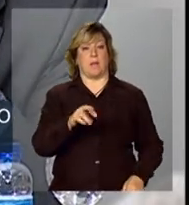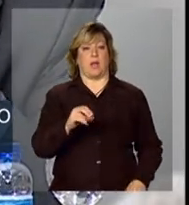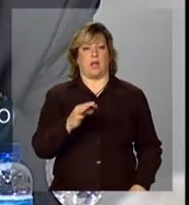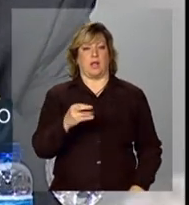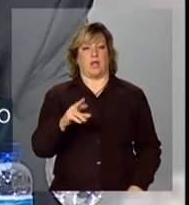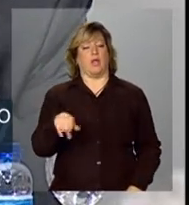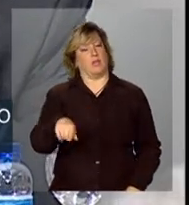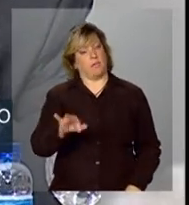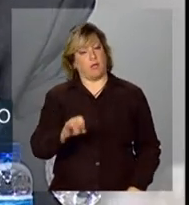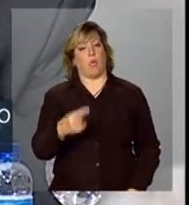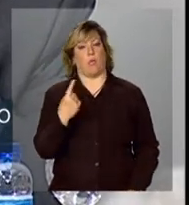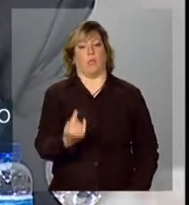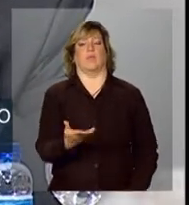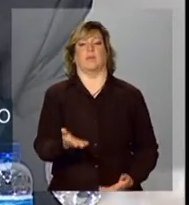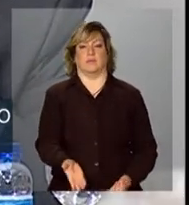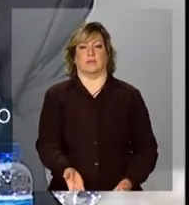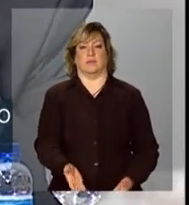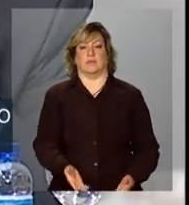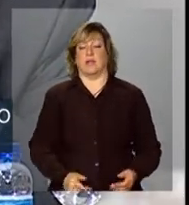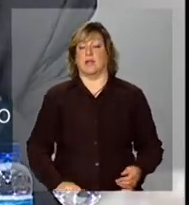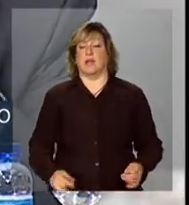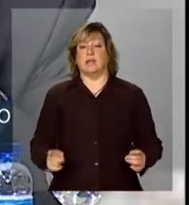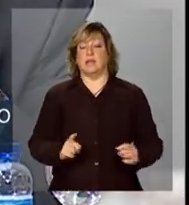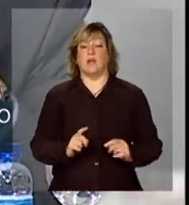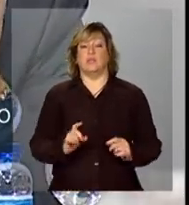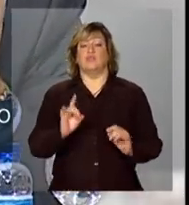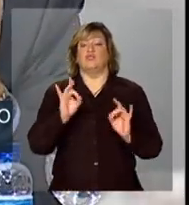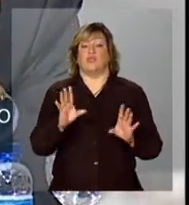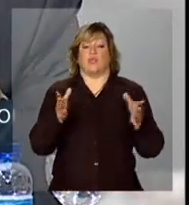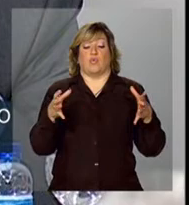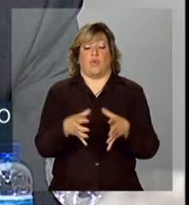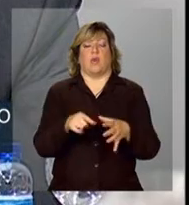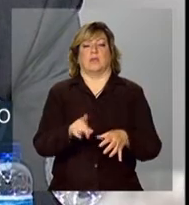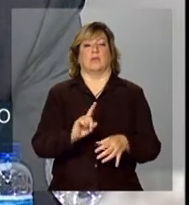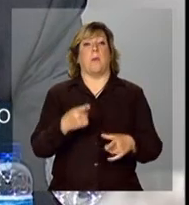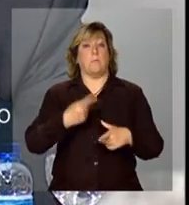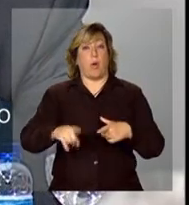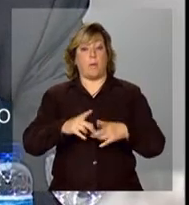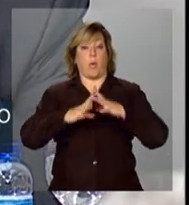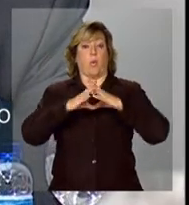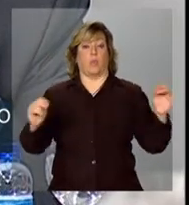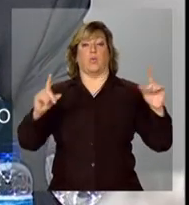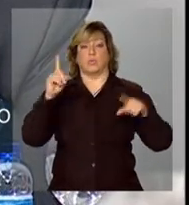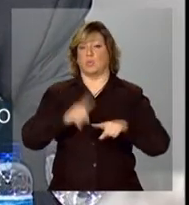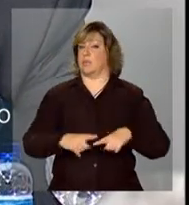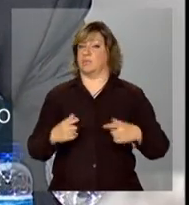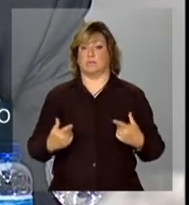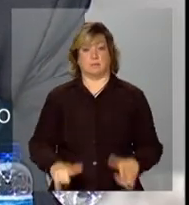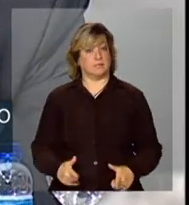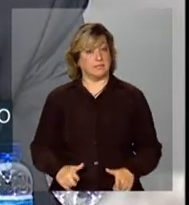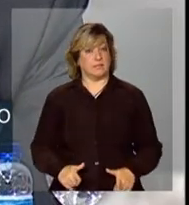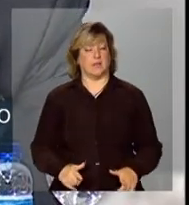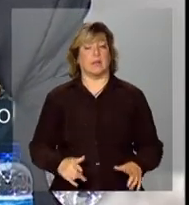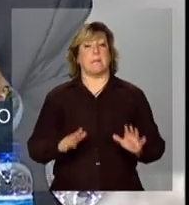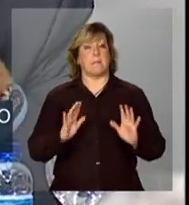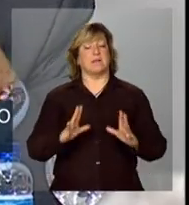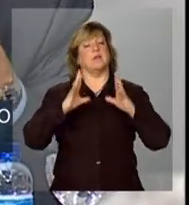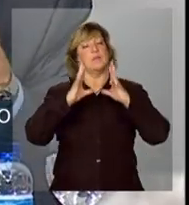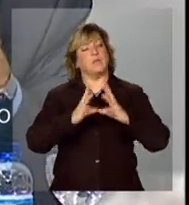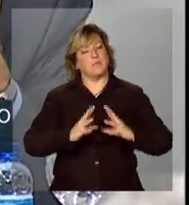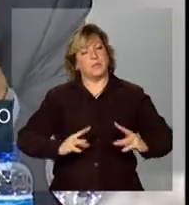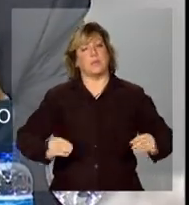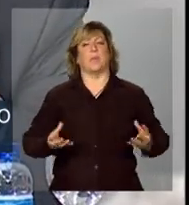dizer que esgotou o modelo, não, pelo amor de Deus. Não quer dizer que acabou o problema, também não. Mas atenuou em muito e